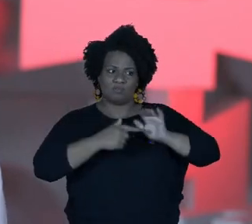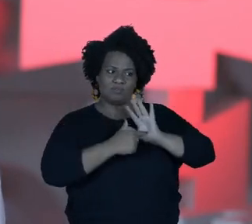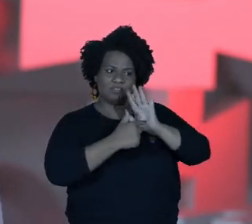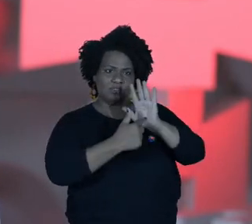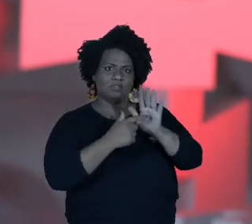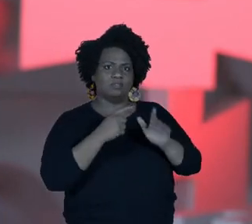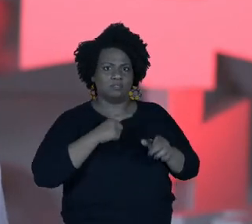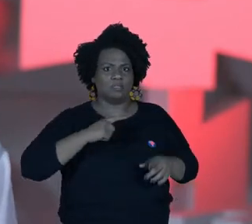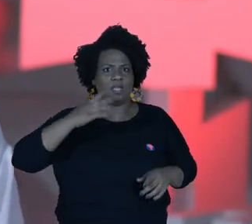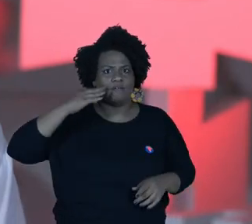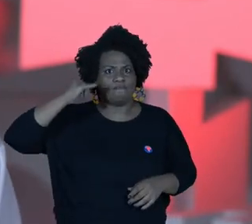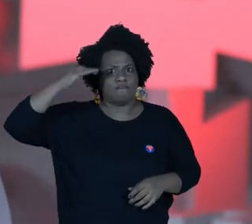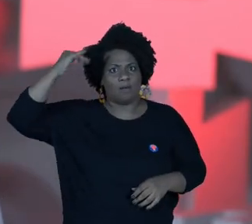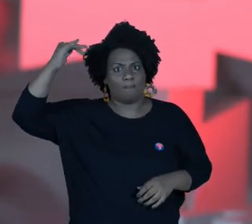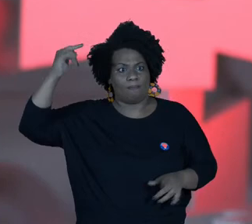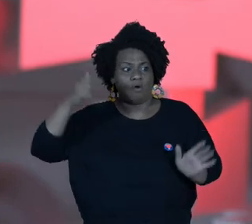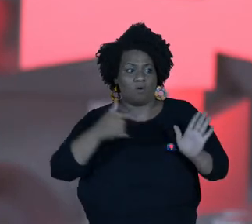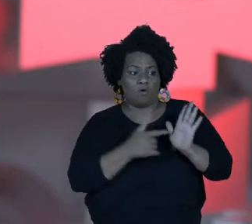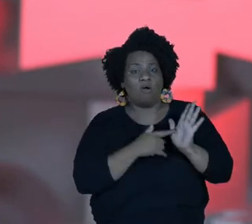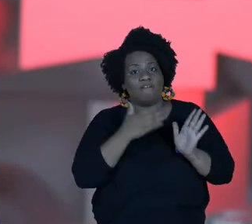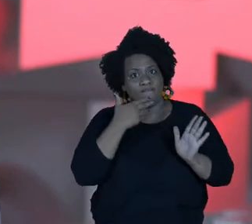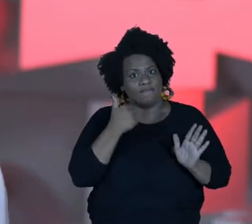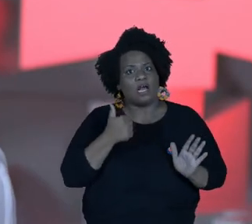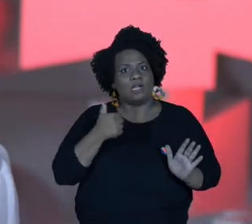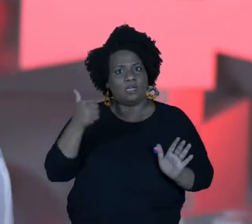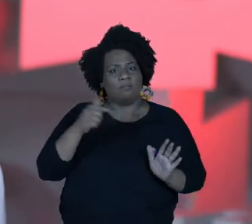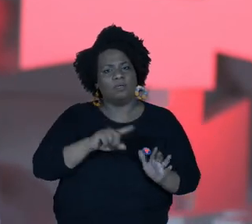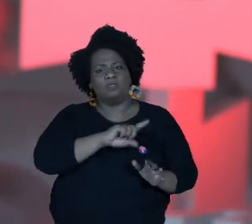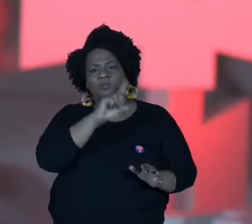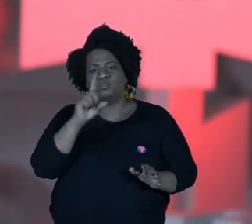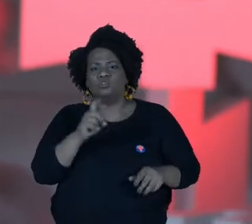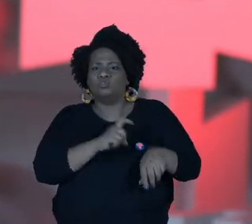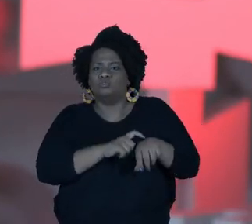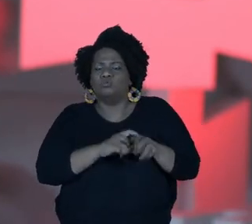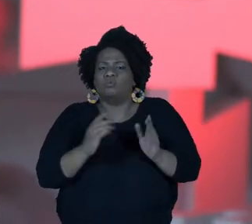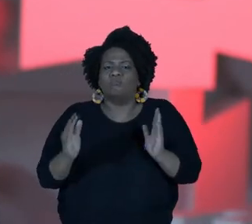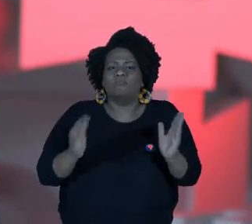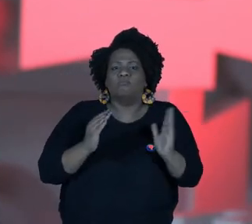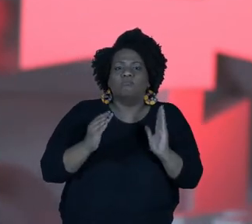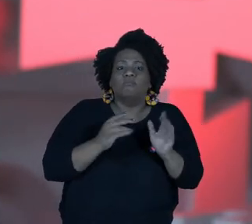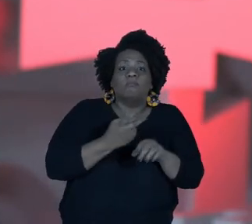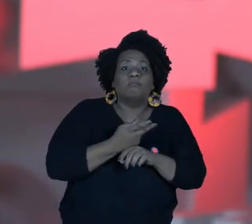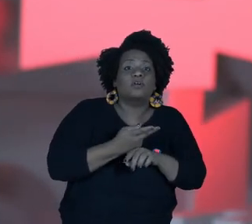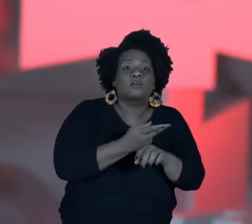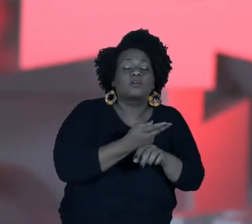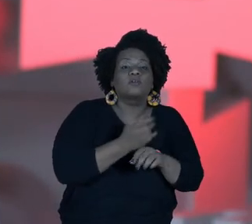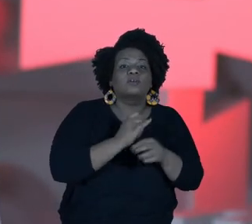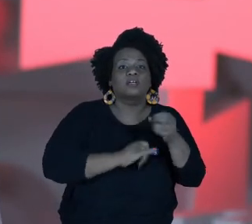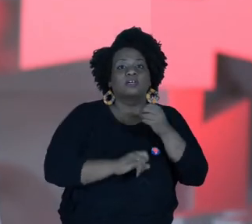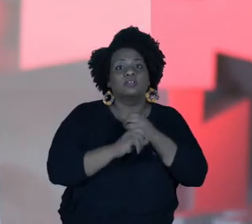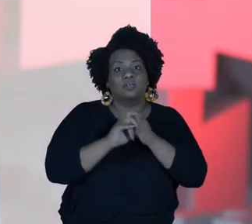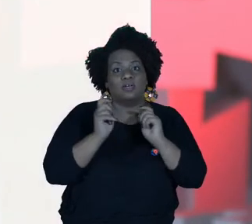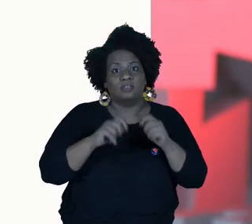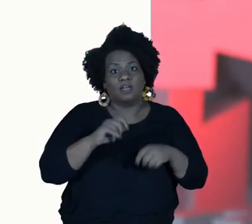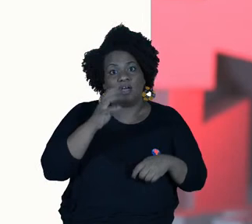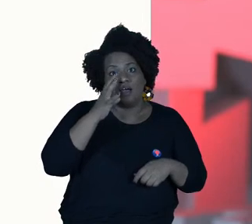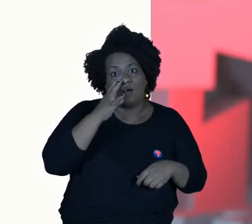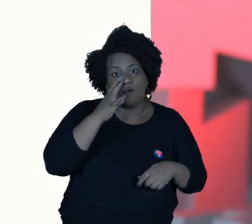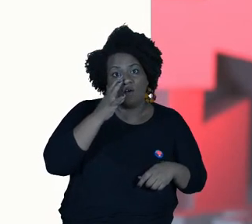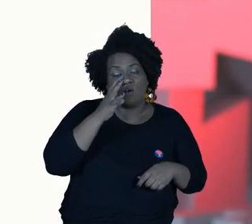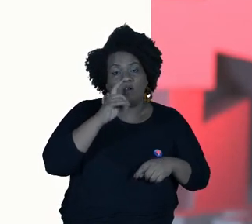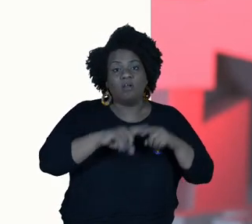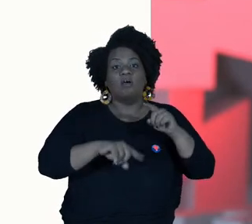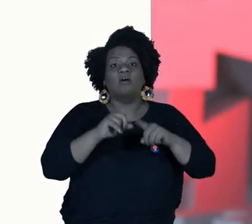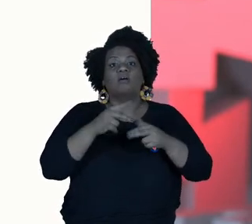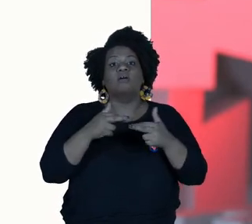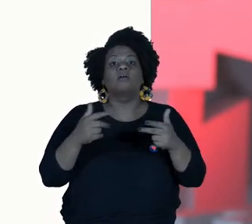famosa que vale a pena, em outro momento, procurar na internet e dar uma olhada, que são Os 100 Objetos para Representar o